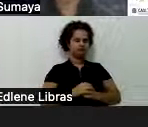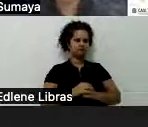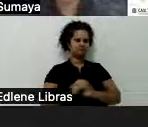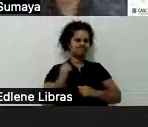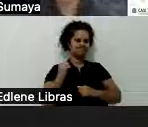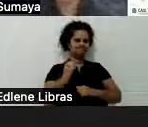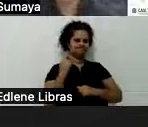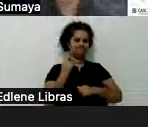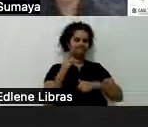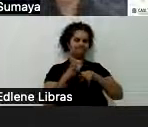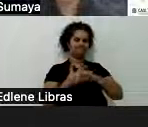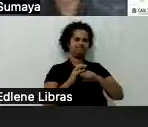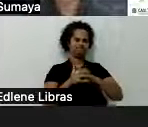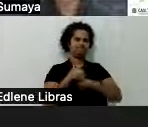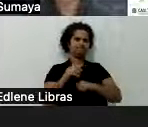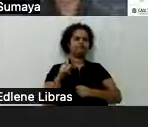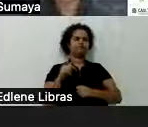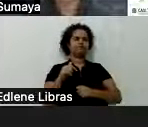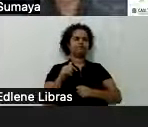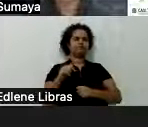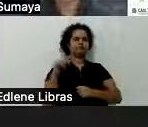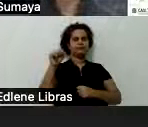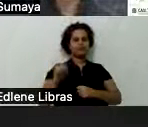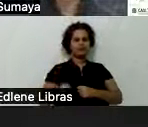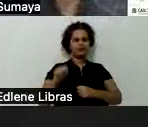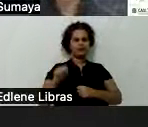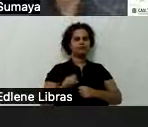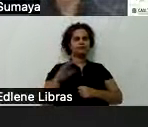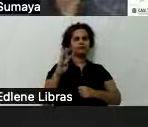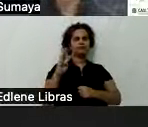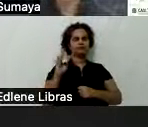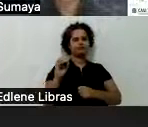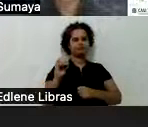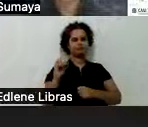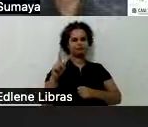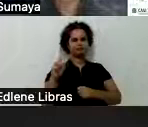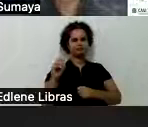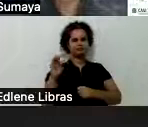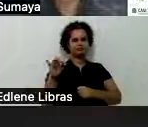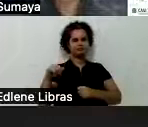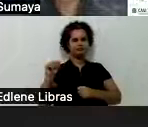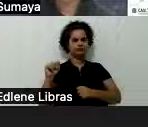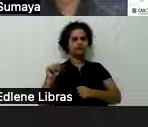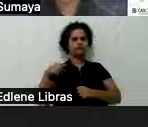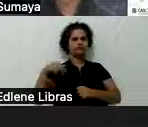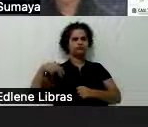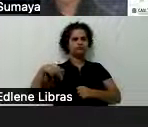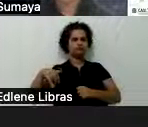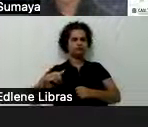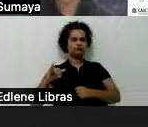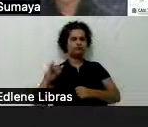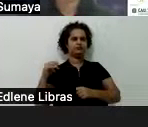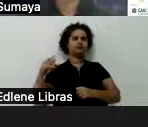selecionou na América Latina, na América do Sul, Bogotá, continuou trabalhando com Nova York e Barcelona, escolheu Paris, Tel